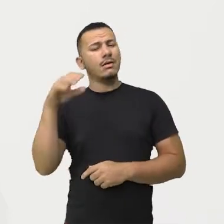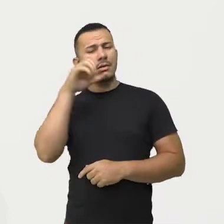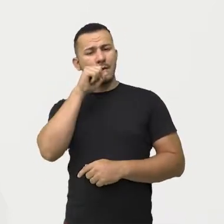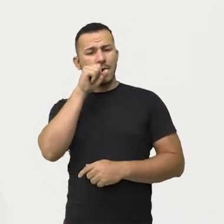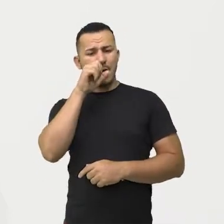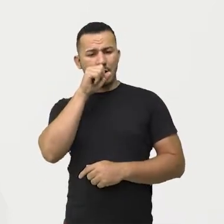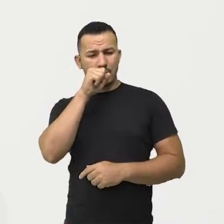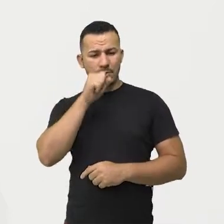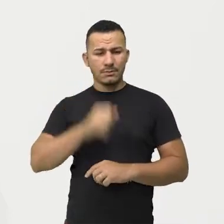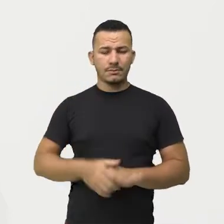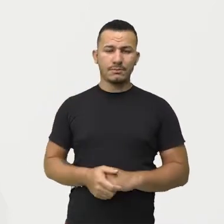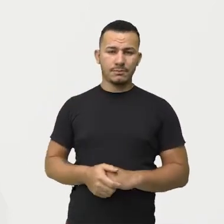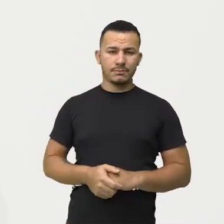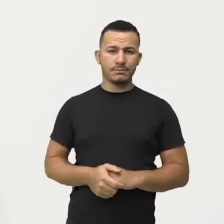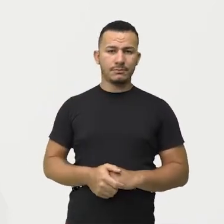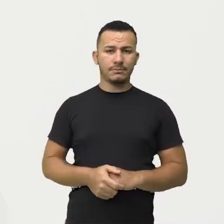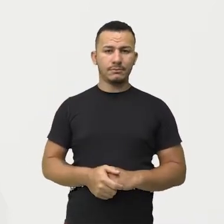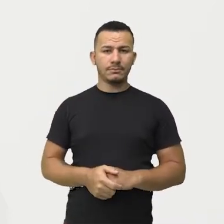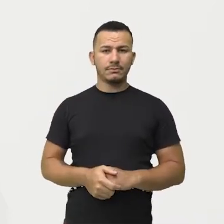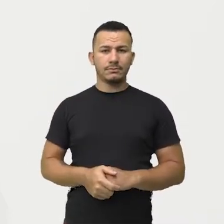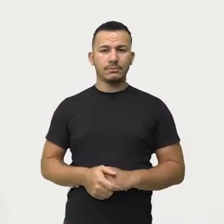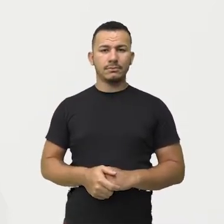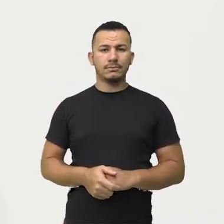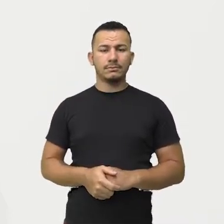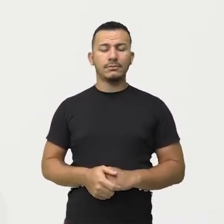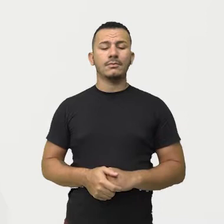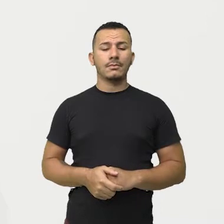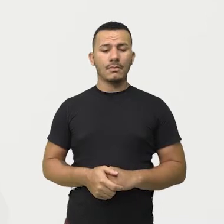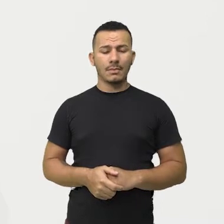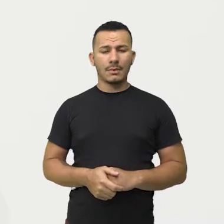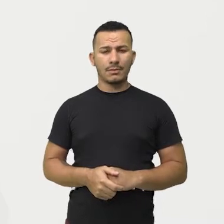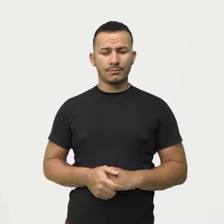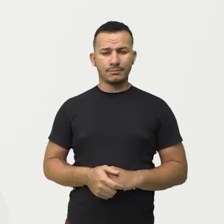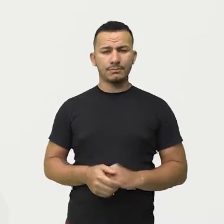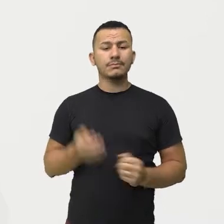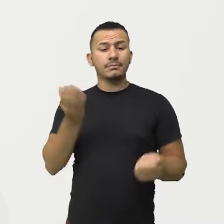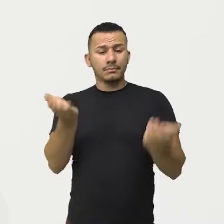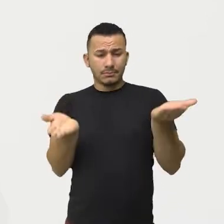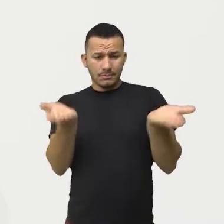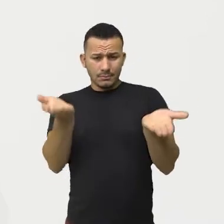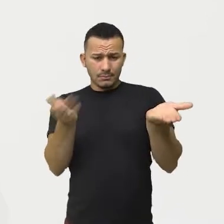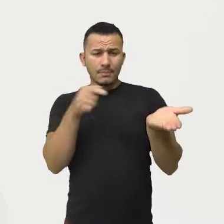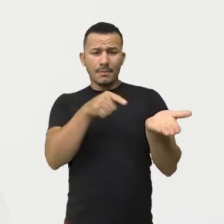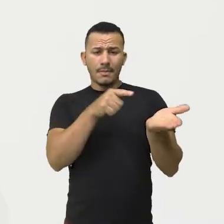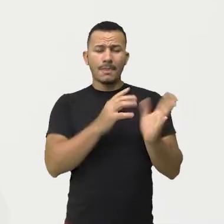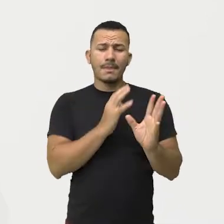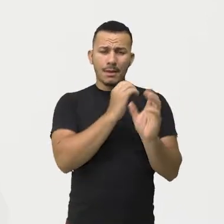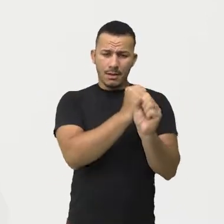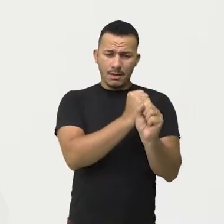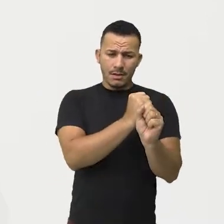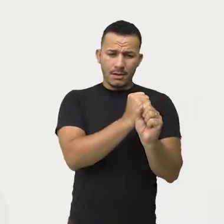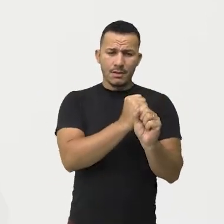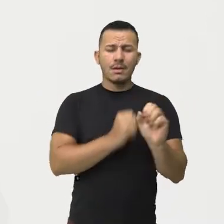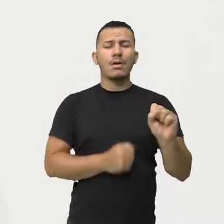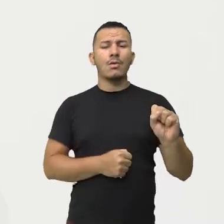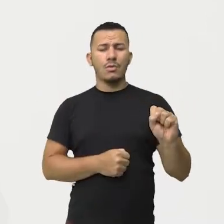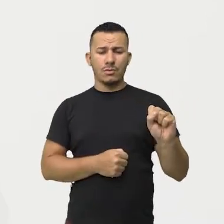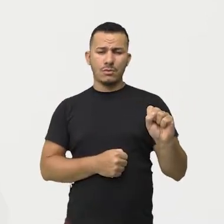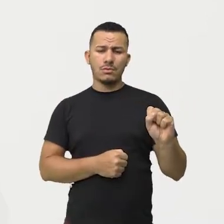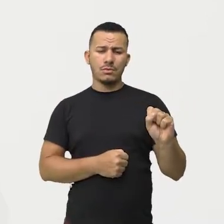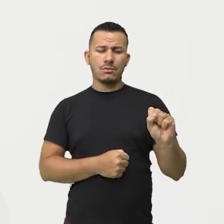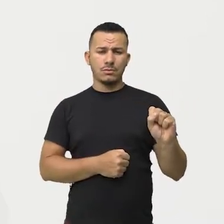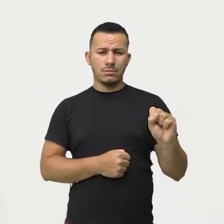e ou vermelha, como queira, mas é laranja, tudo bem. Do outro lado, isso aqui está dando um total de quanto, pessoal? 8